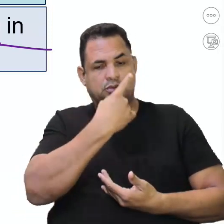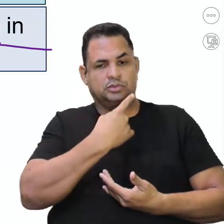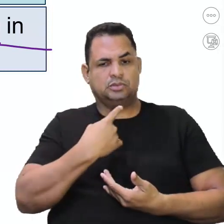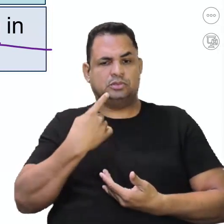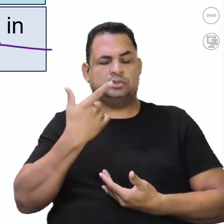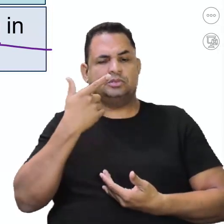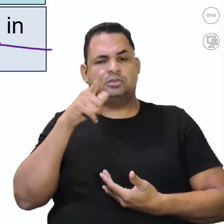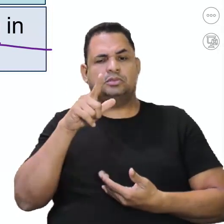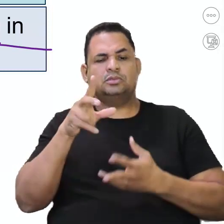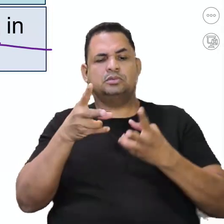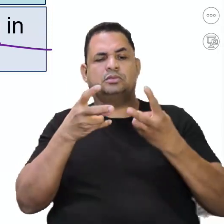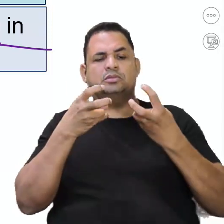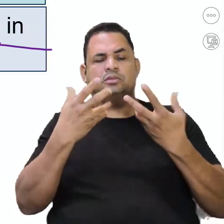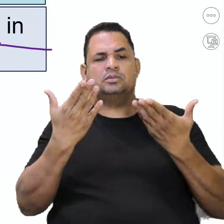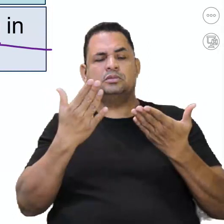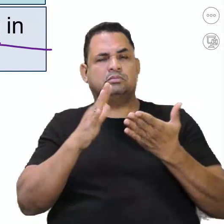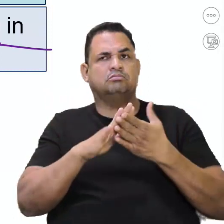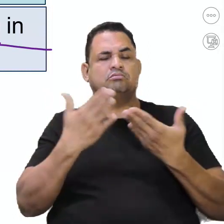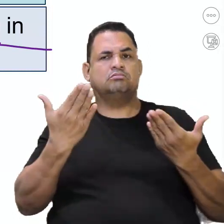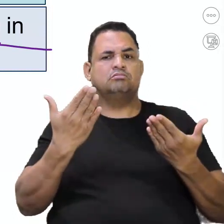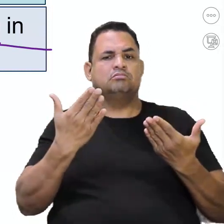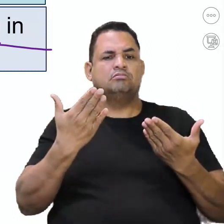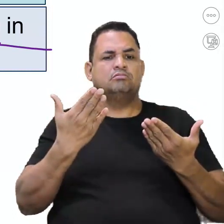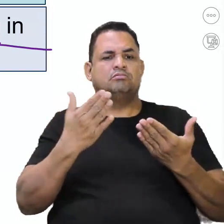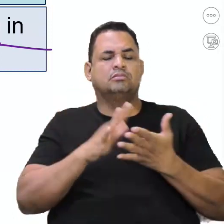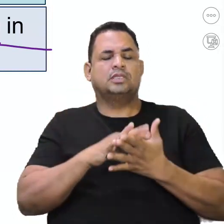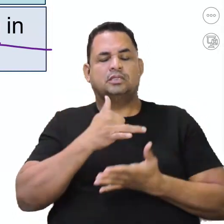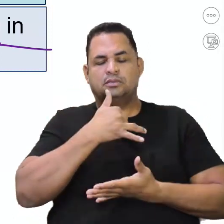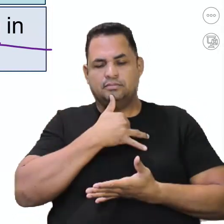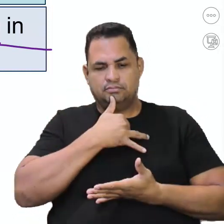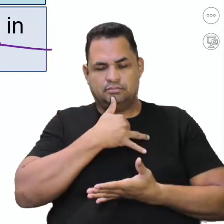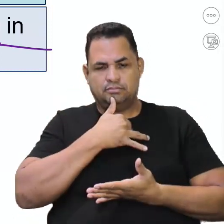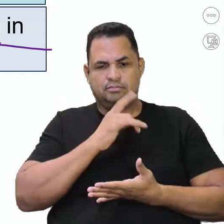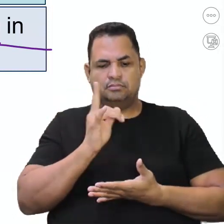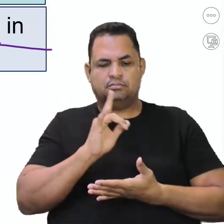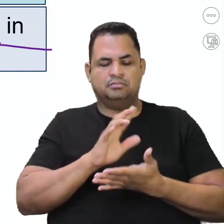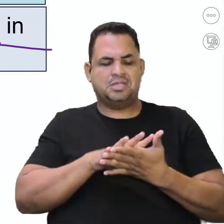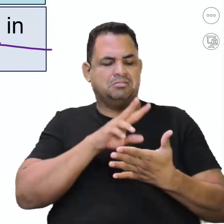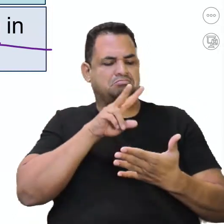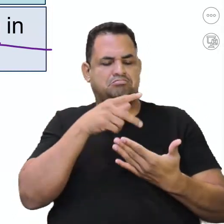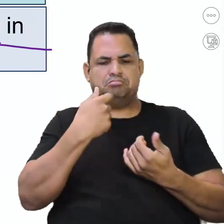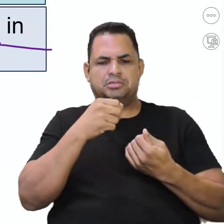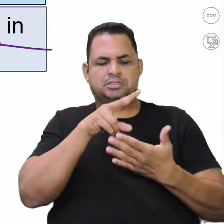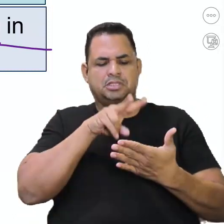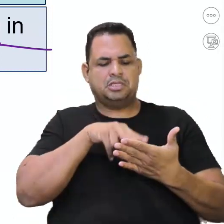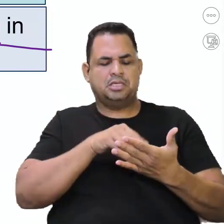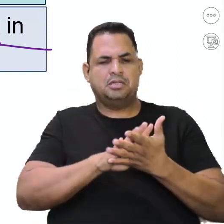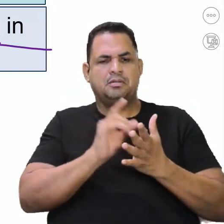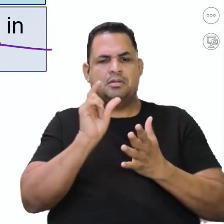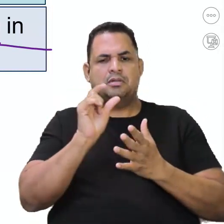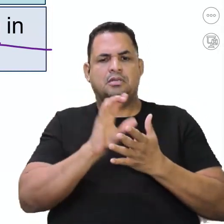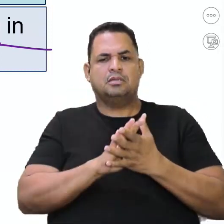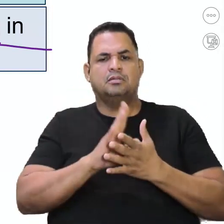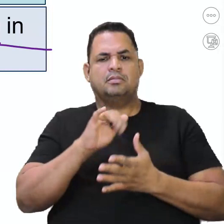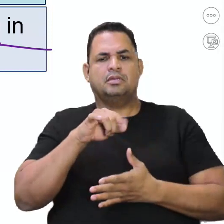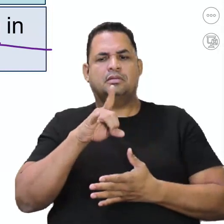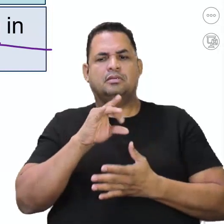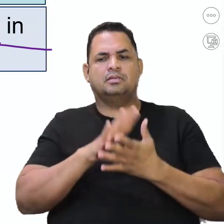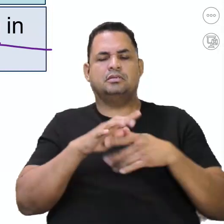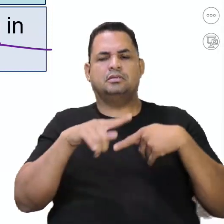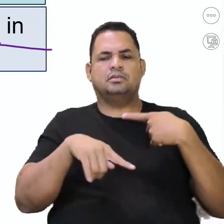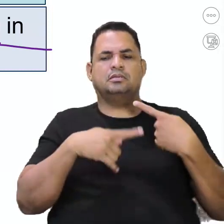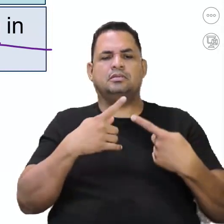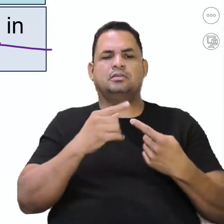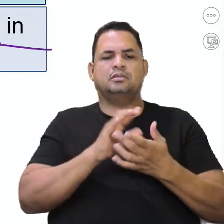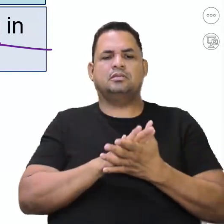Mafalda, você consegue imaginar que ela está triste, não lendo nenhuma palavra. Mafalda, nós vamos ver daqui a pouco,